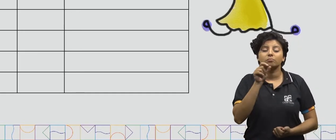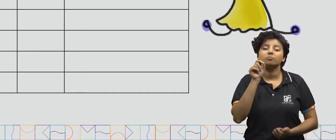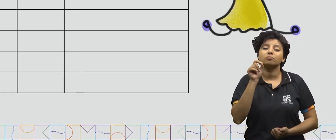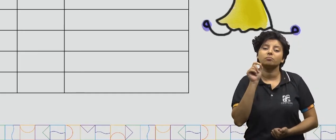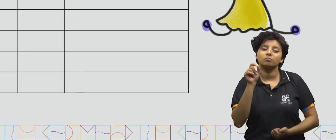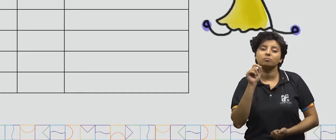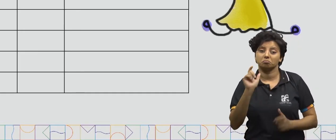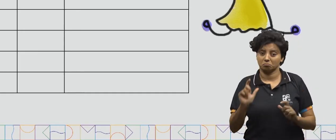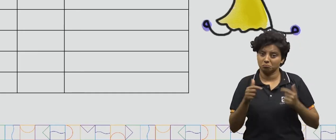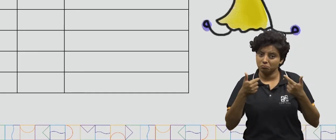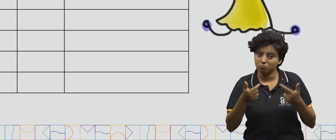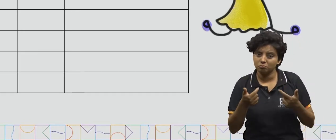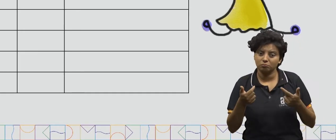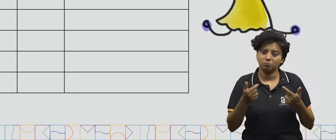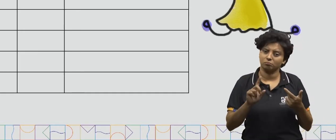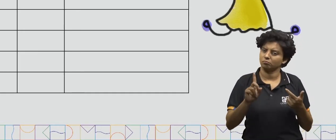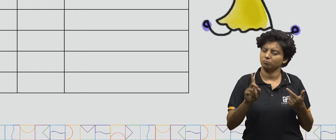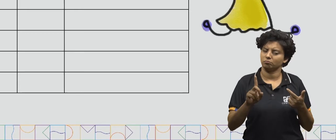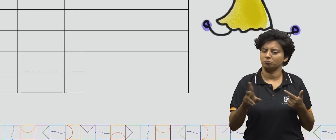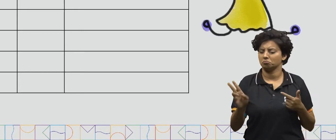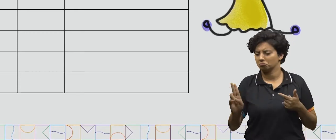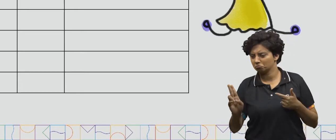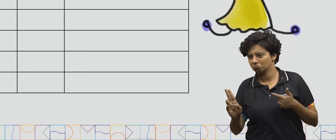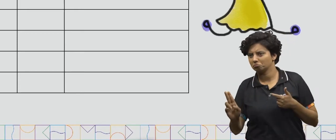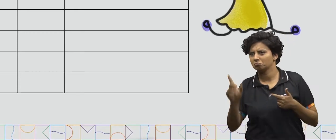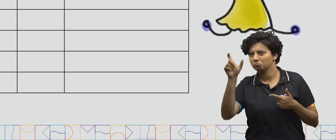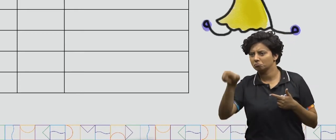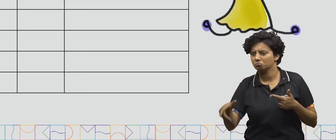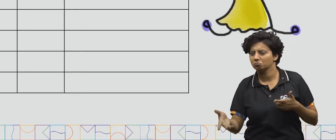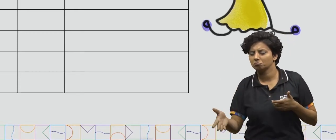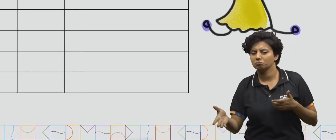ela indica alguma ação. Ou será que é algum nome dado?